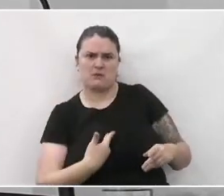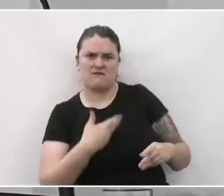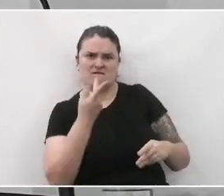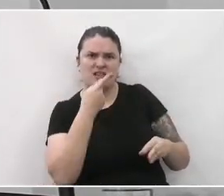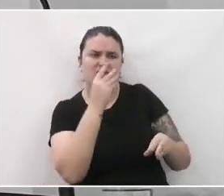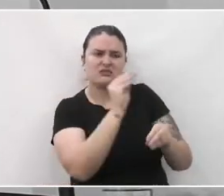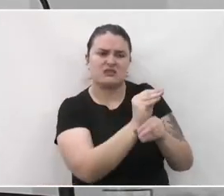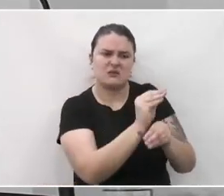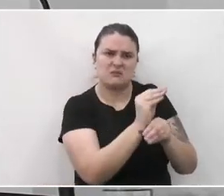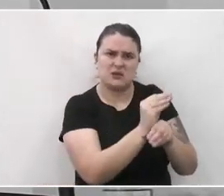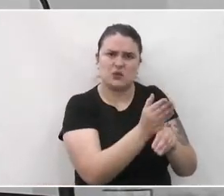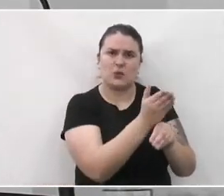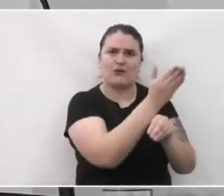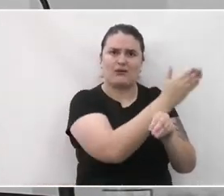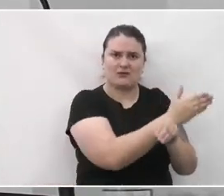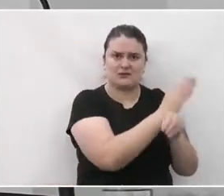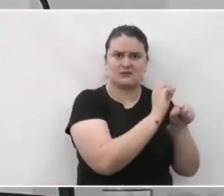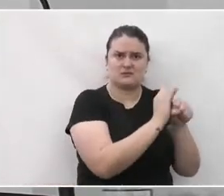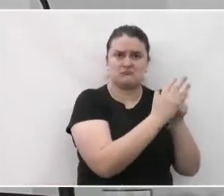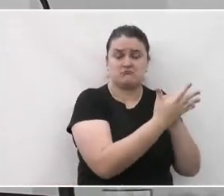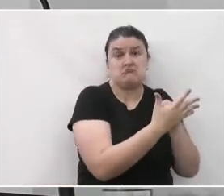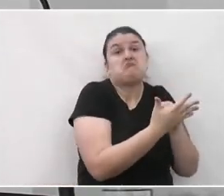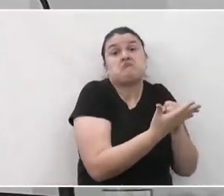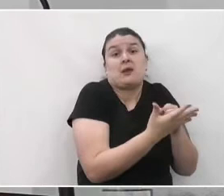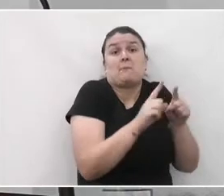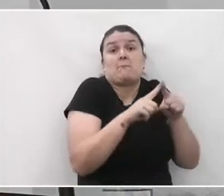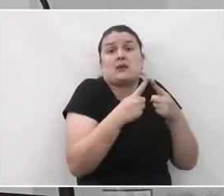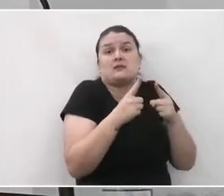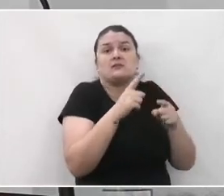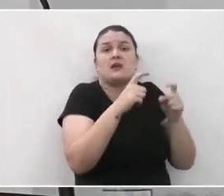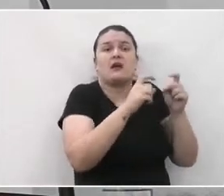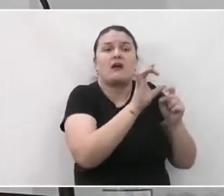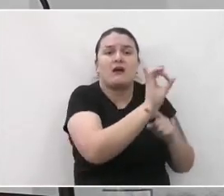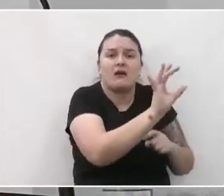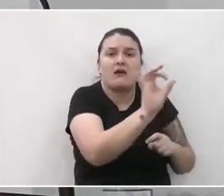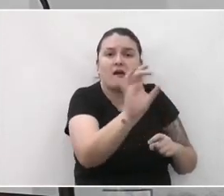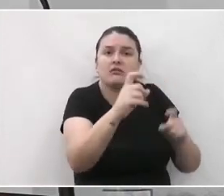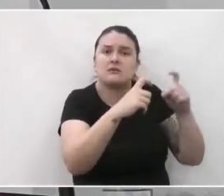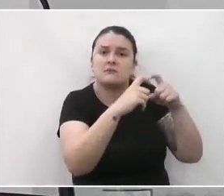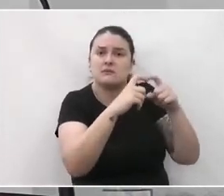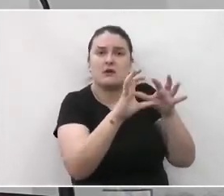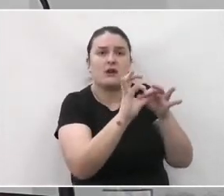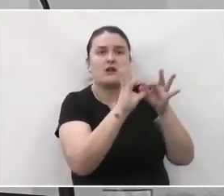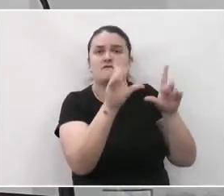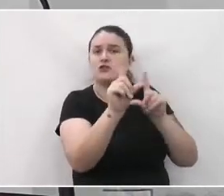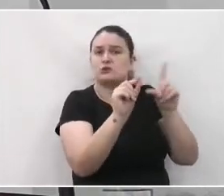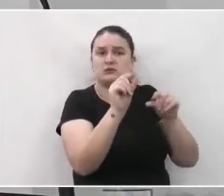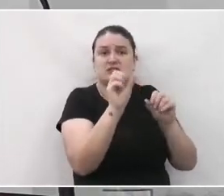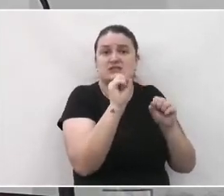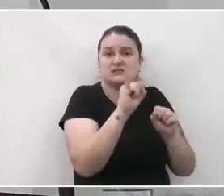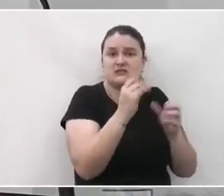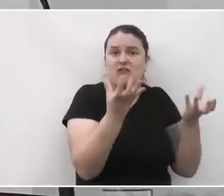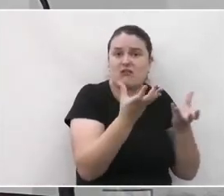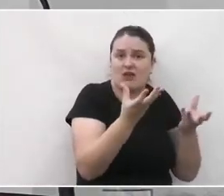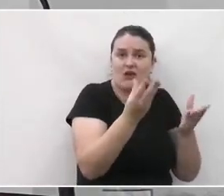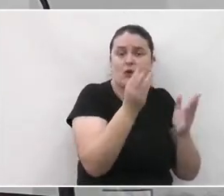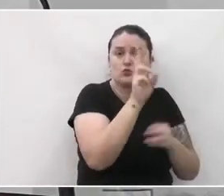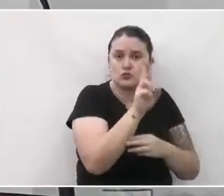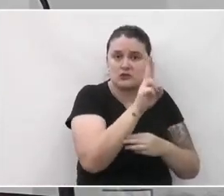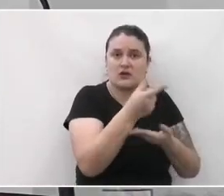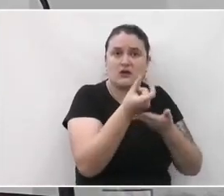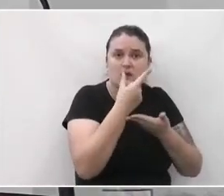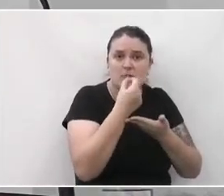precoce. Nós podemos permitir que esse médico prescreva essa medicação. Agora, como